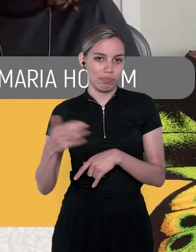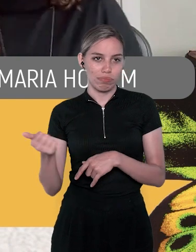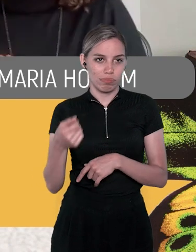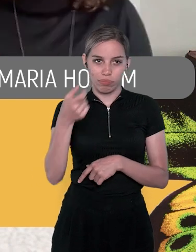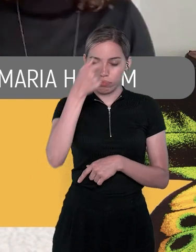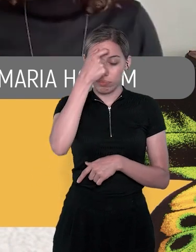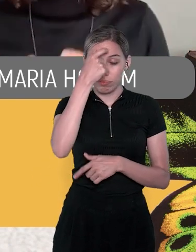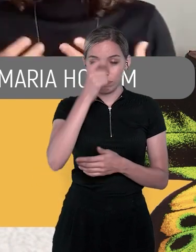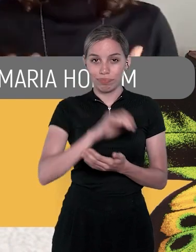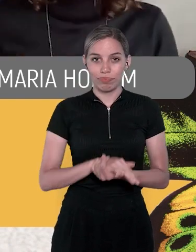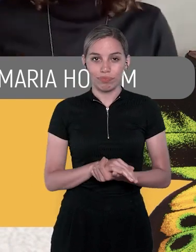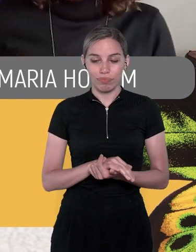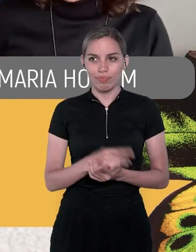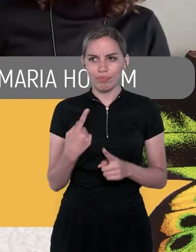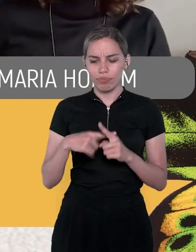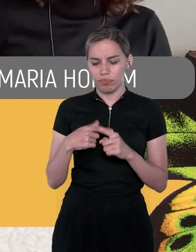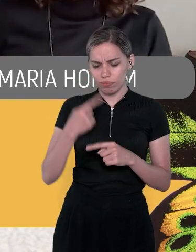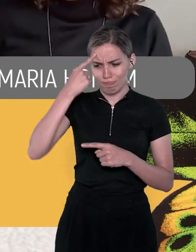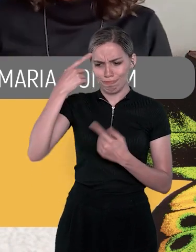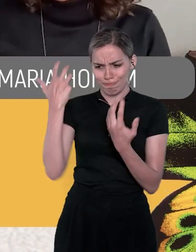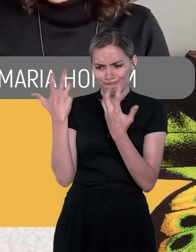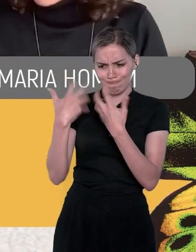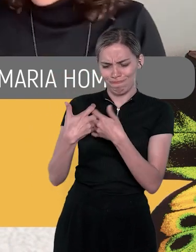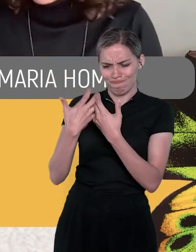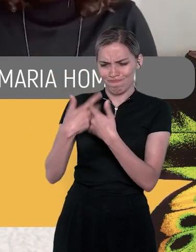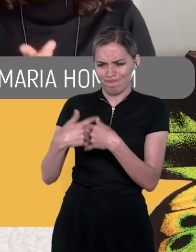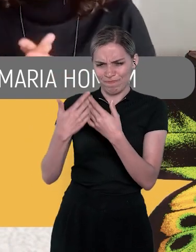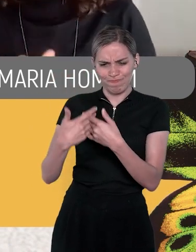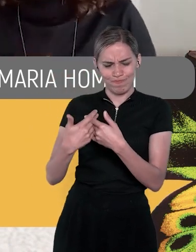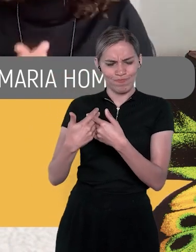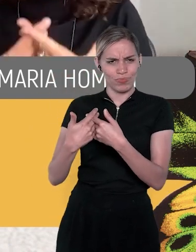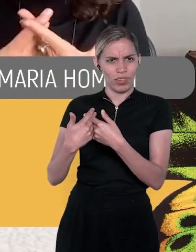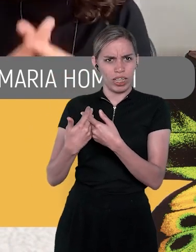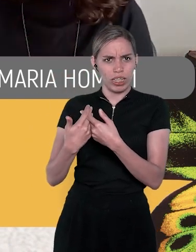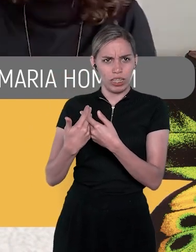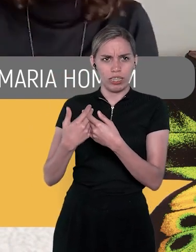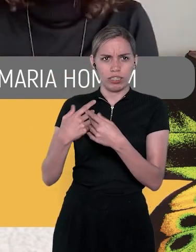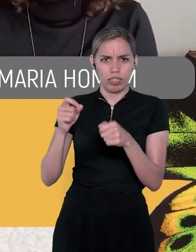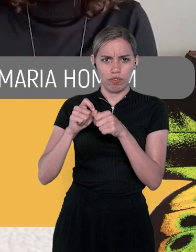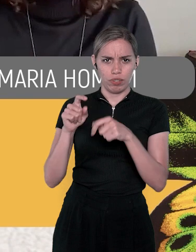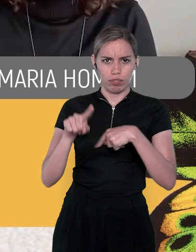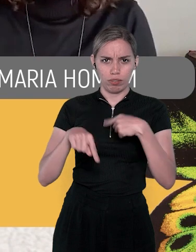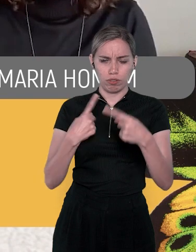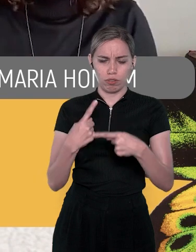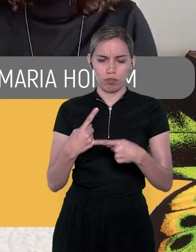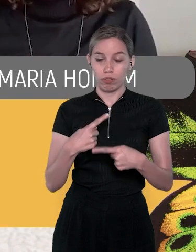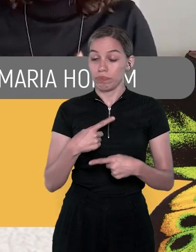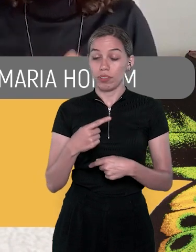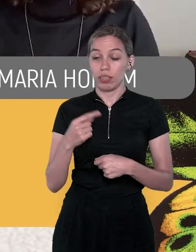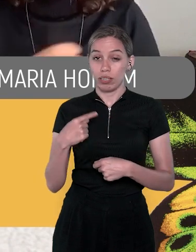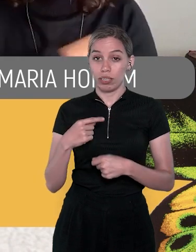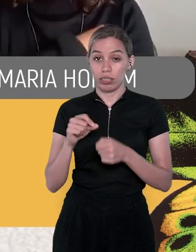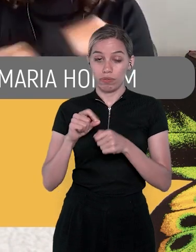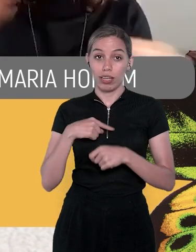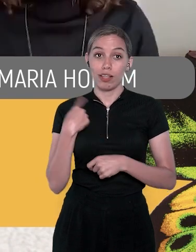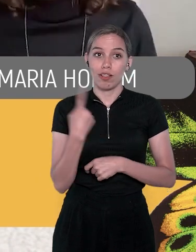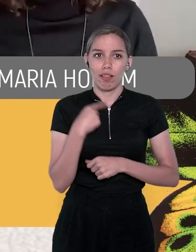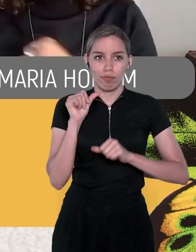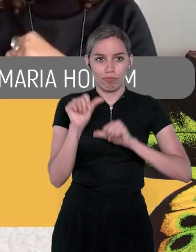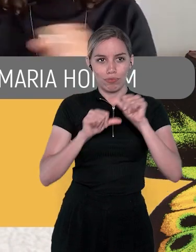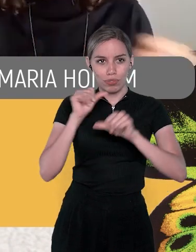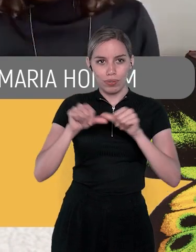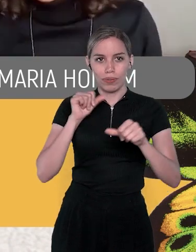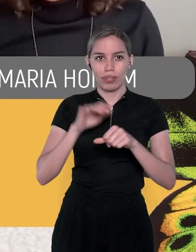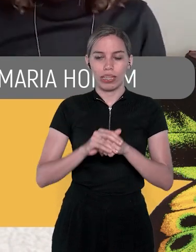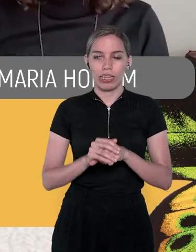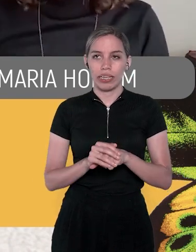né, aquela indignação que nos constitui, que é bom e que é transformação, né, que é a lagarta,